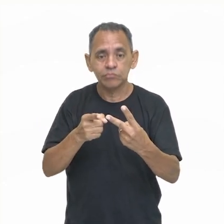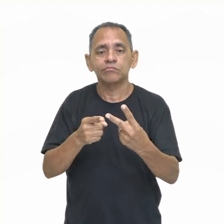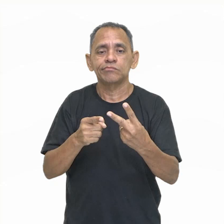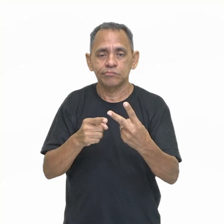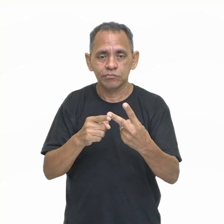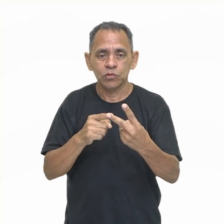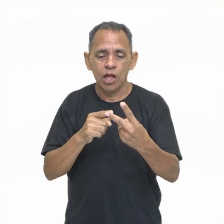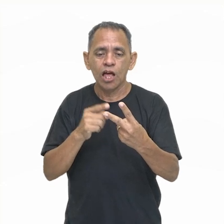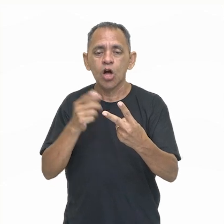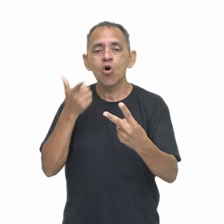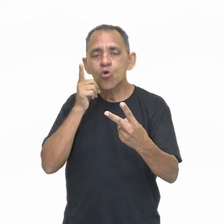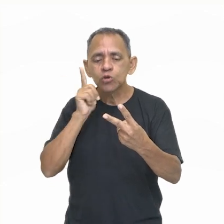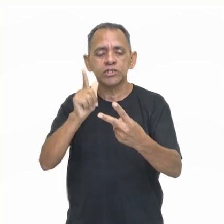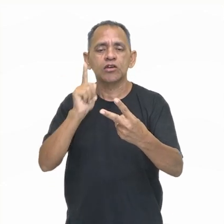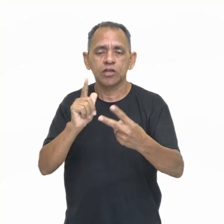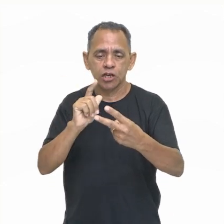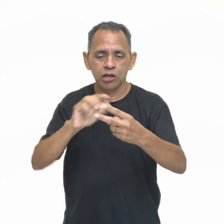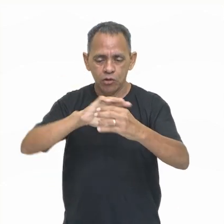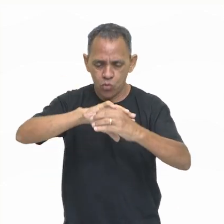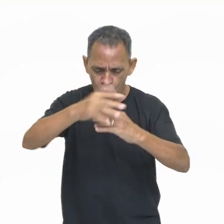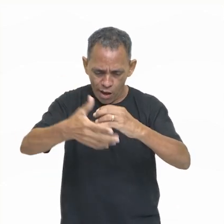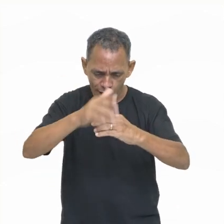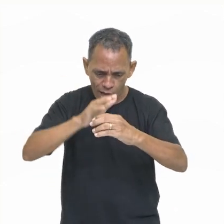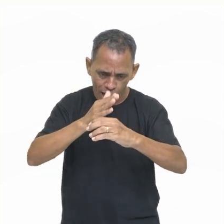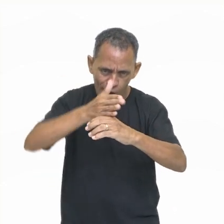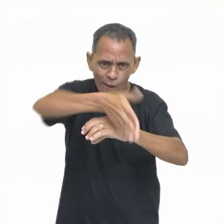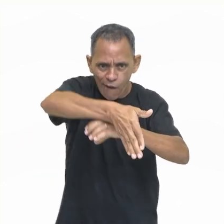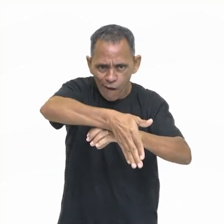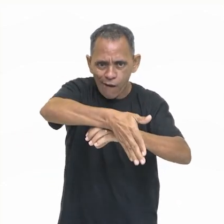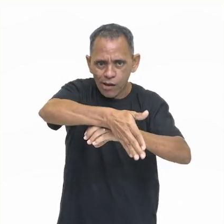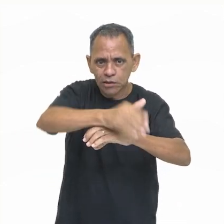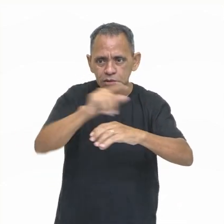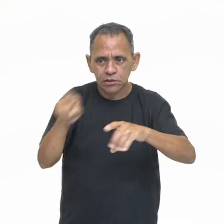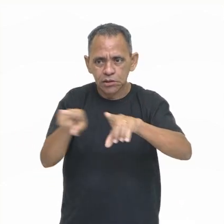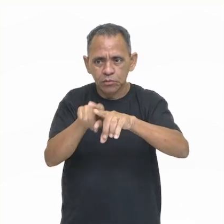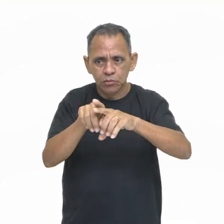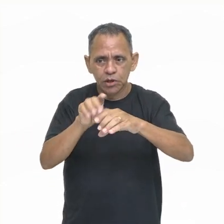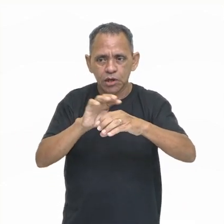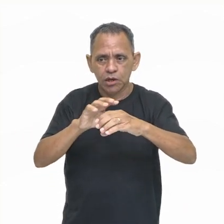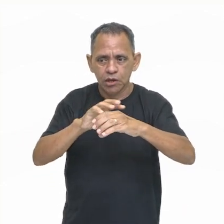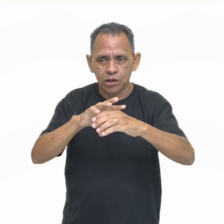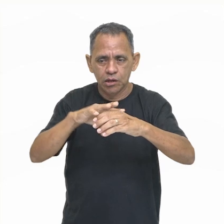penetram na bicamada lipídica, e algumas